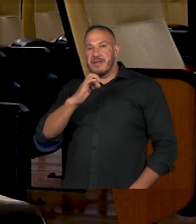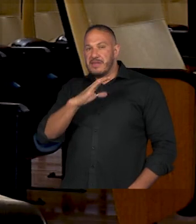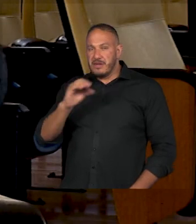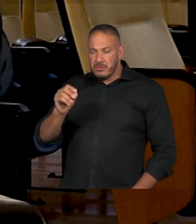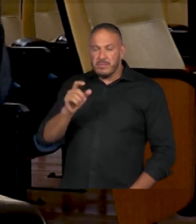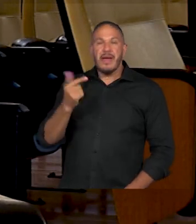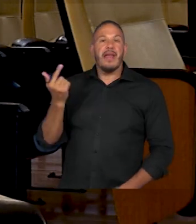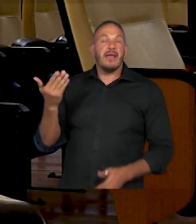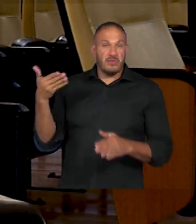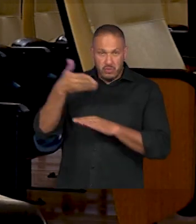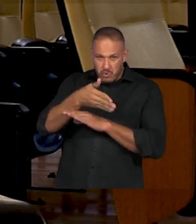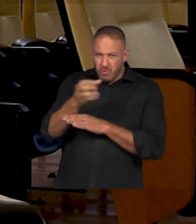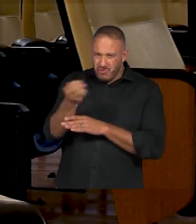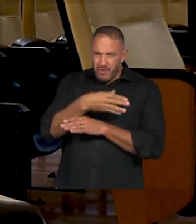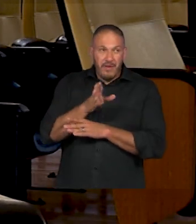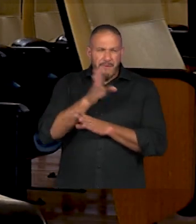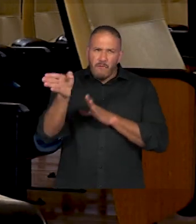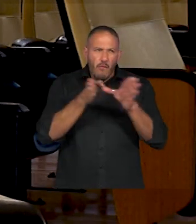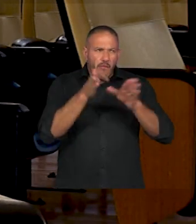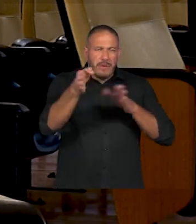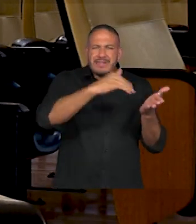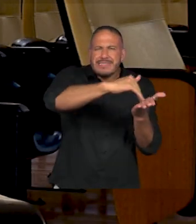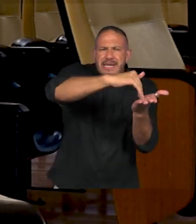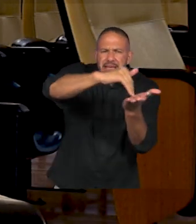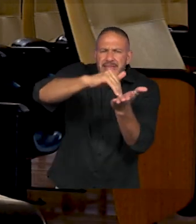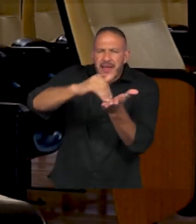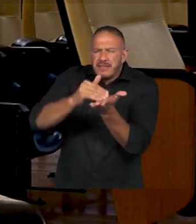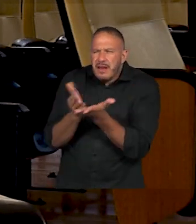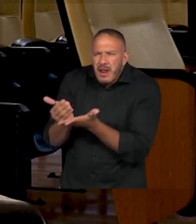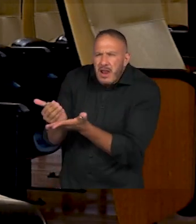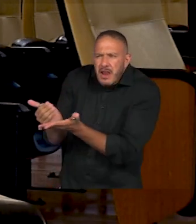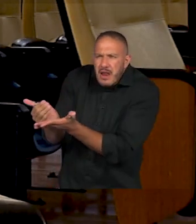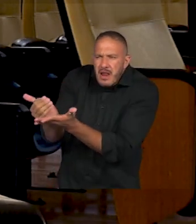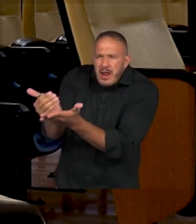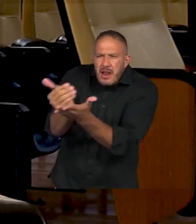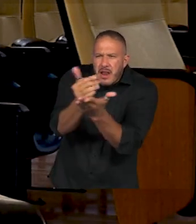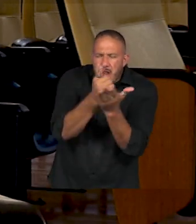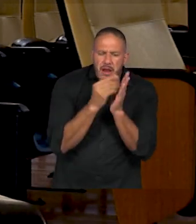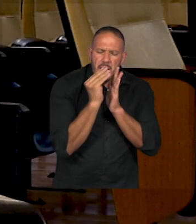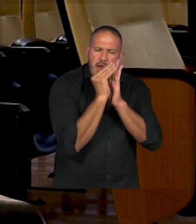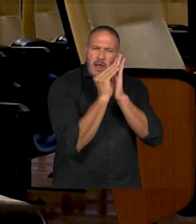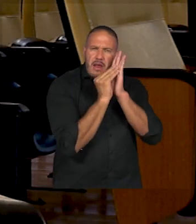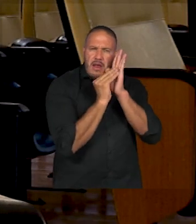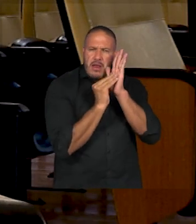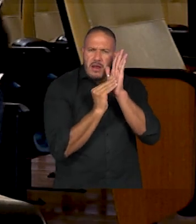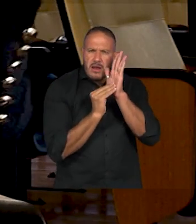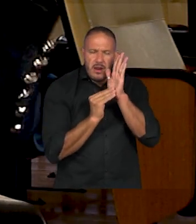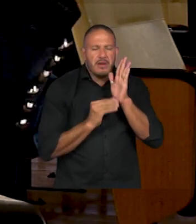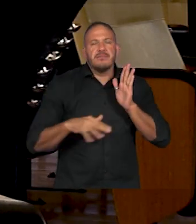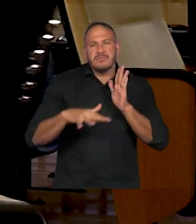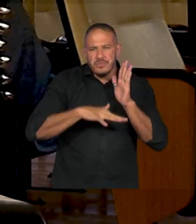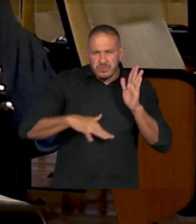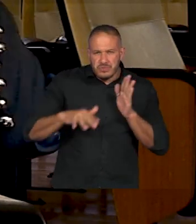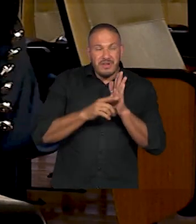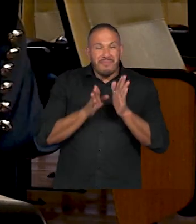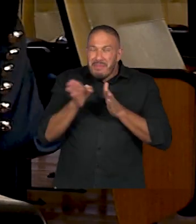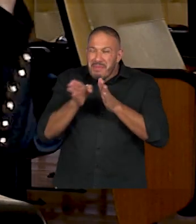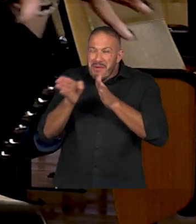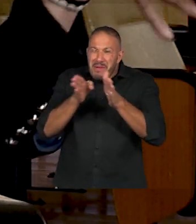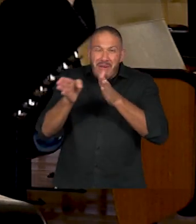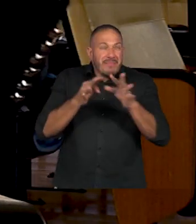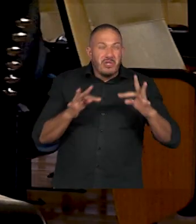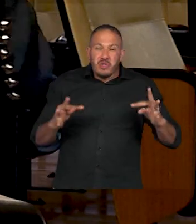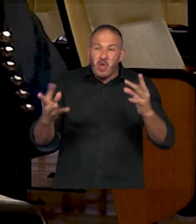um levantamento do que nós poderíamos fazer em cada secretaria. Então, nós chamamos isso de Inclui Sampa, porque a gente foi em todas as